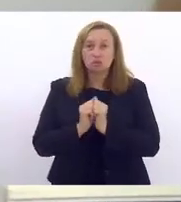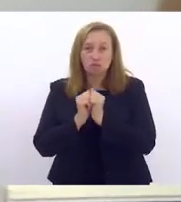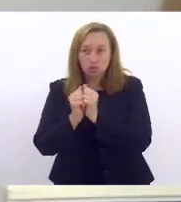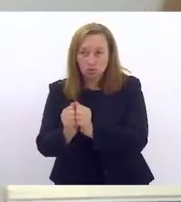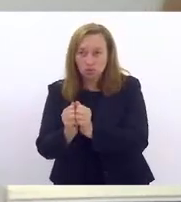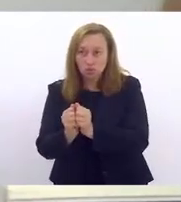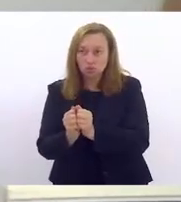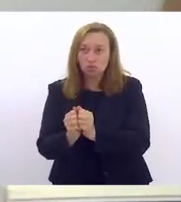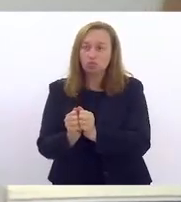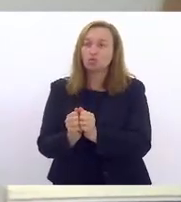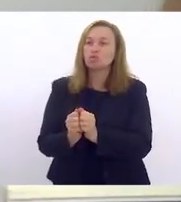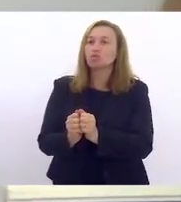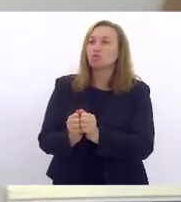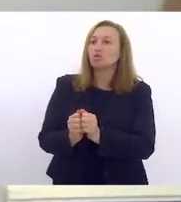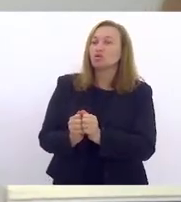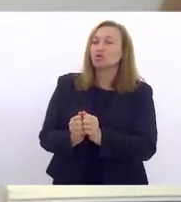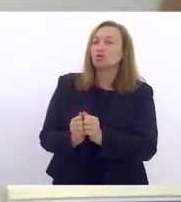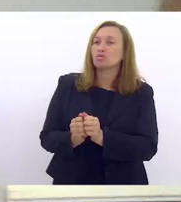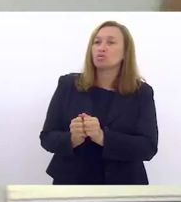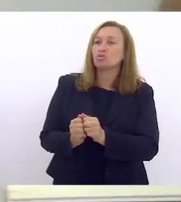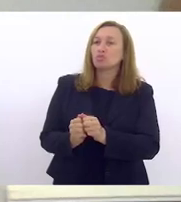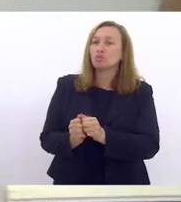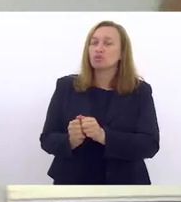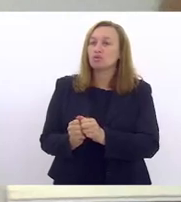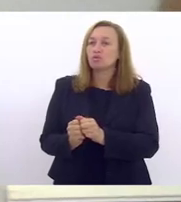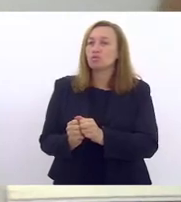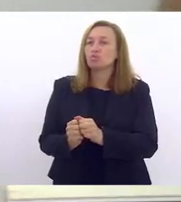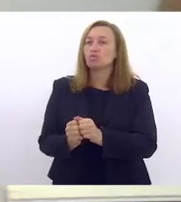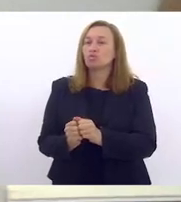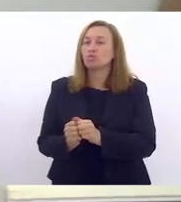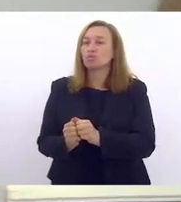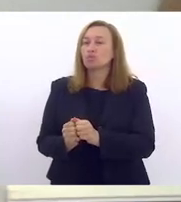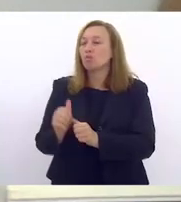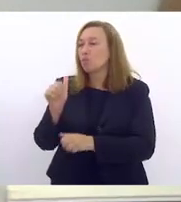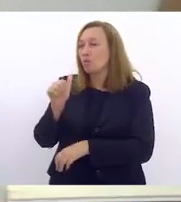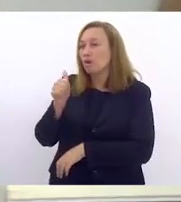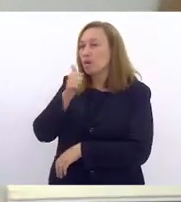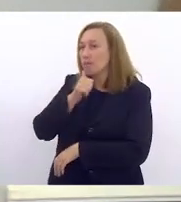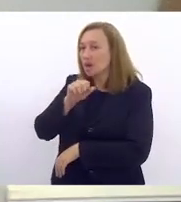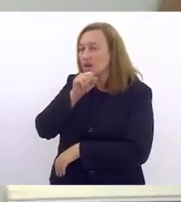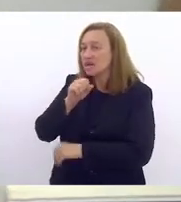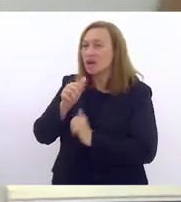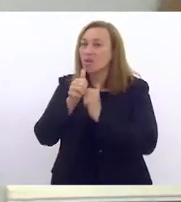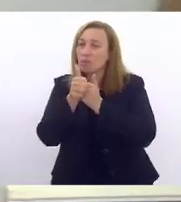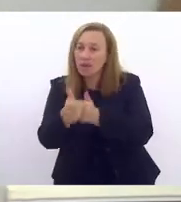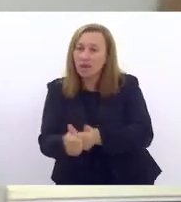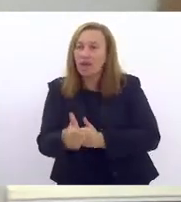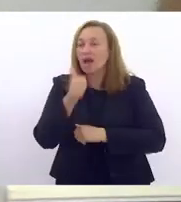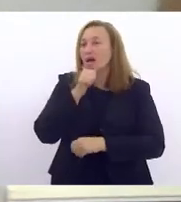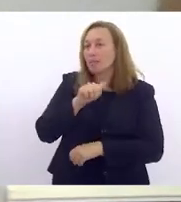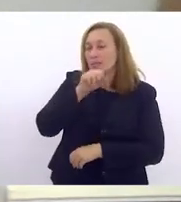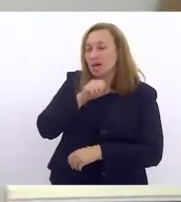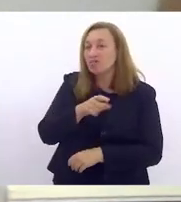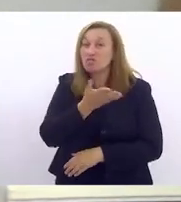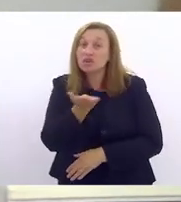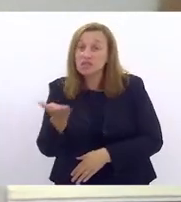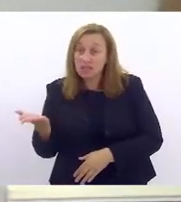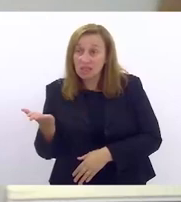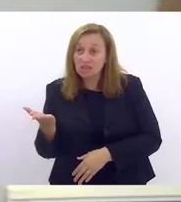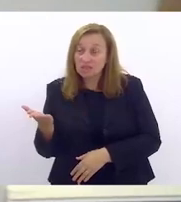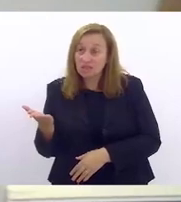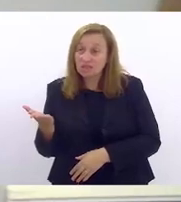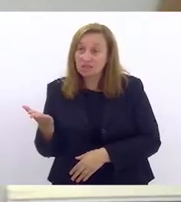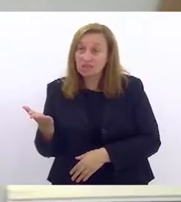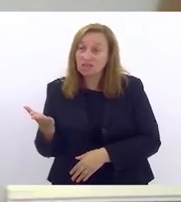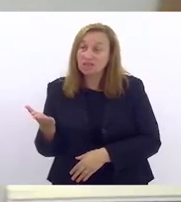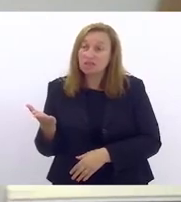com a paciente, além de acompanhar a mulher, vocês dão,